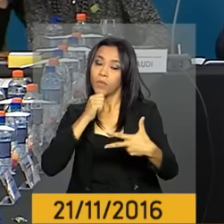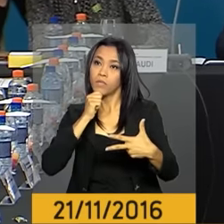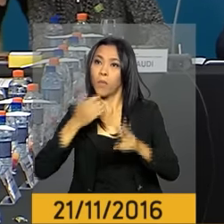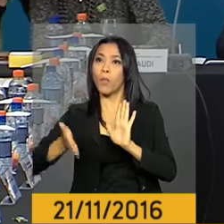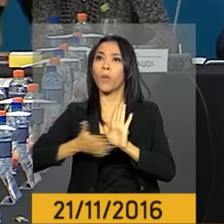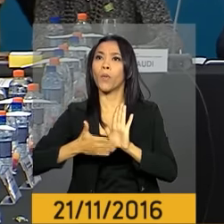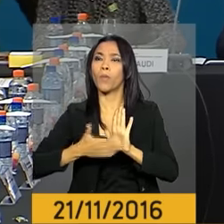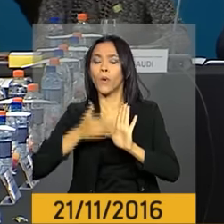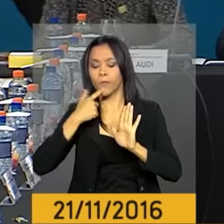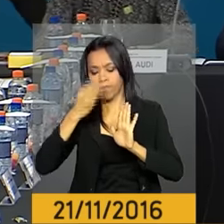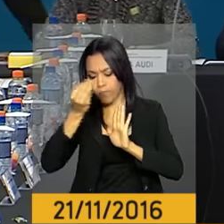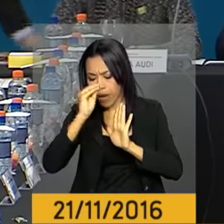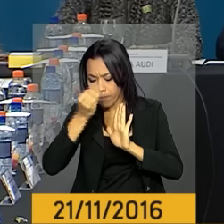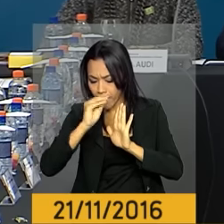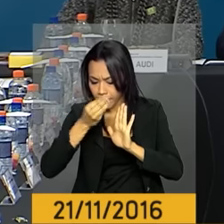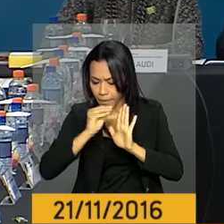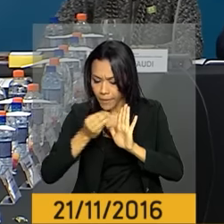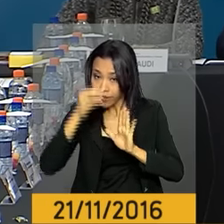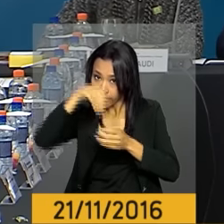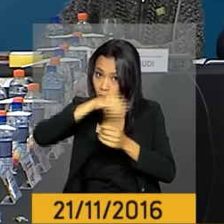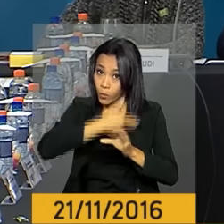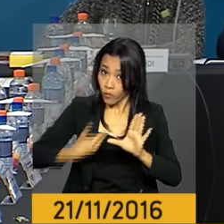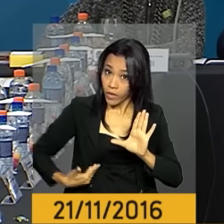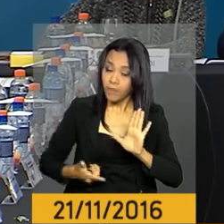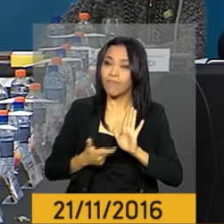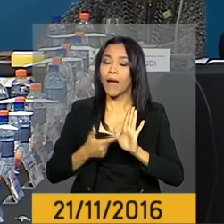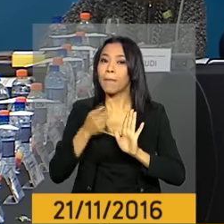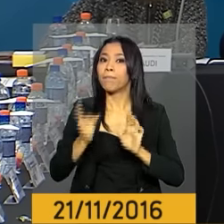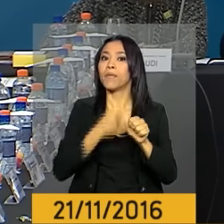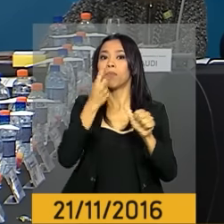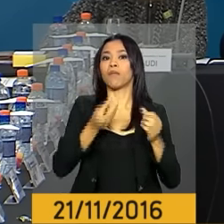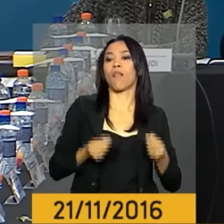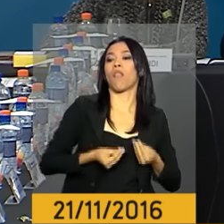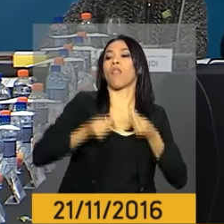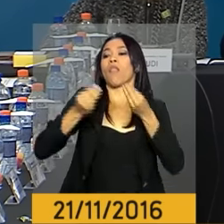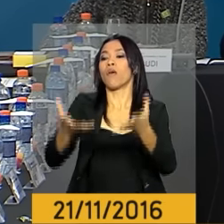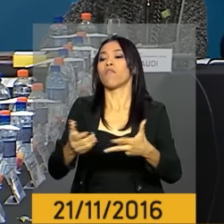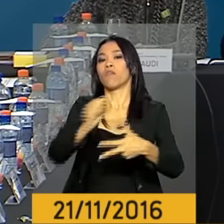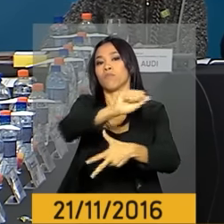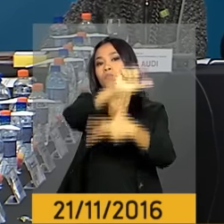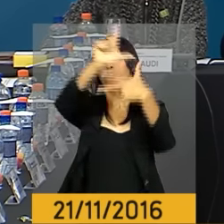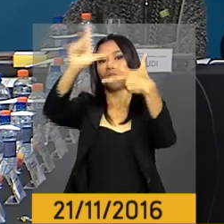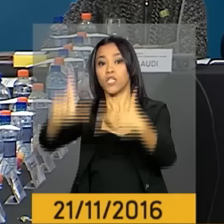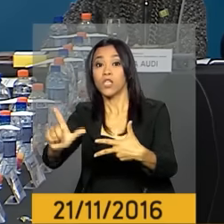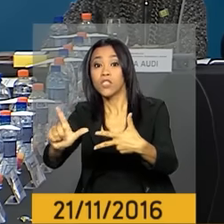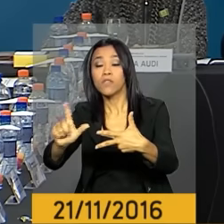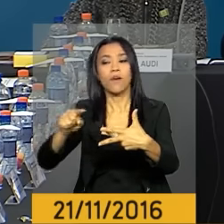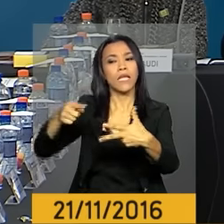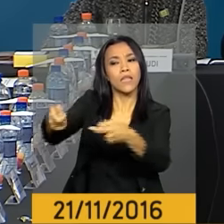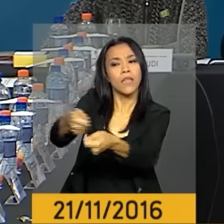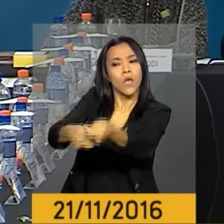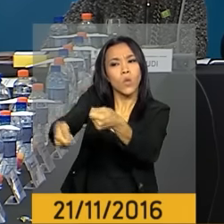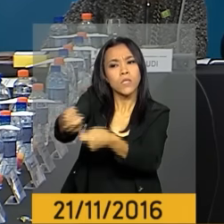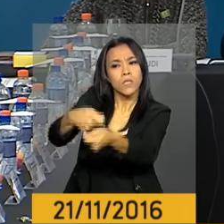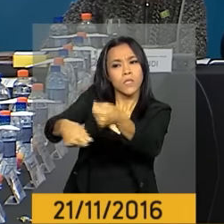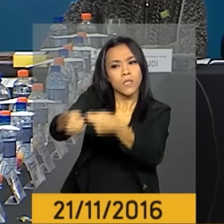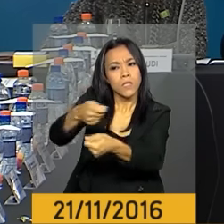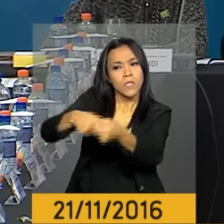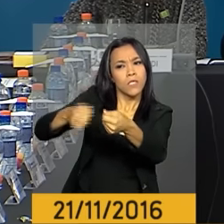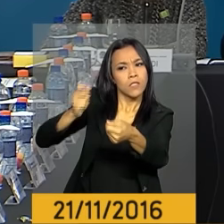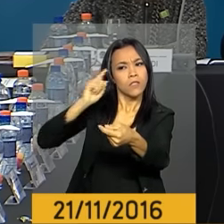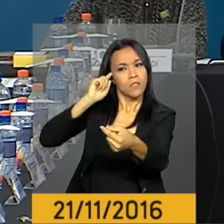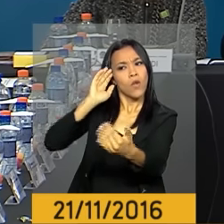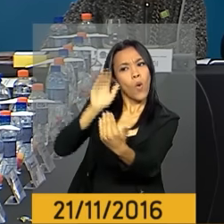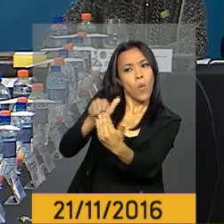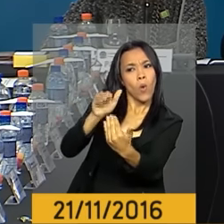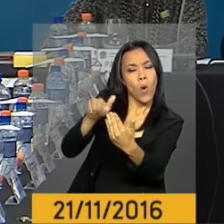no governo, isto passa pelo legislativo, demanda negociações ao fundamento de